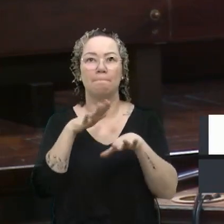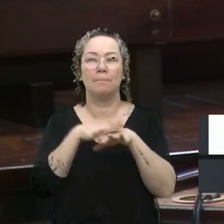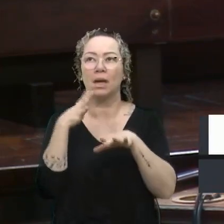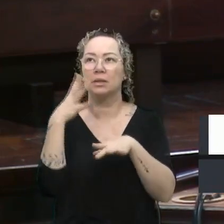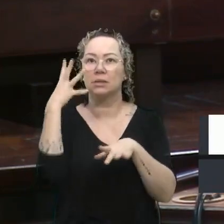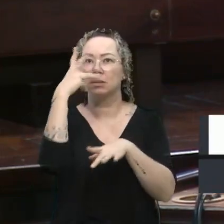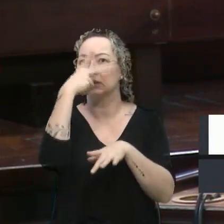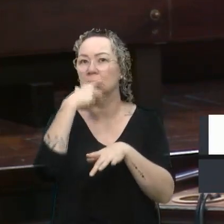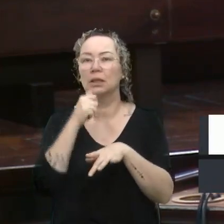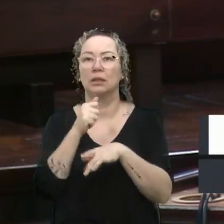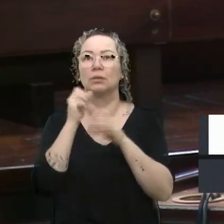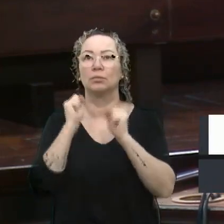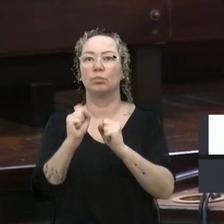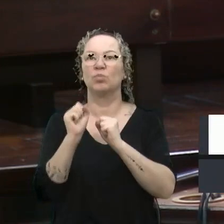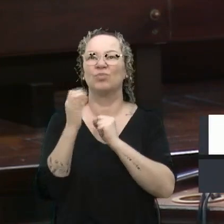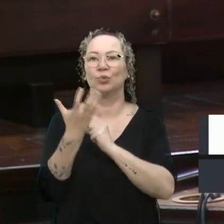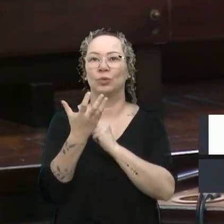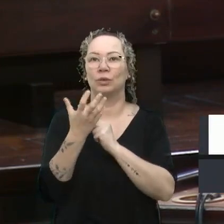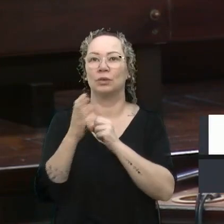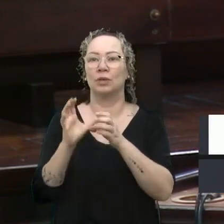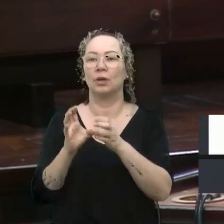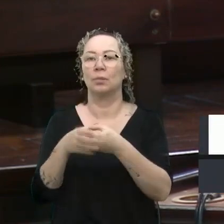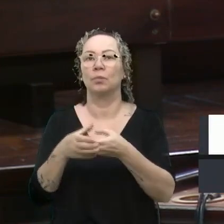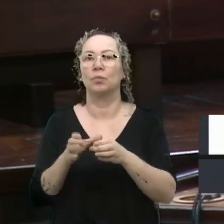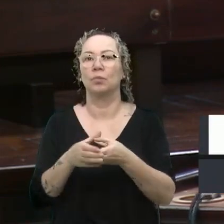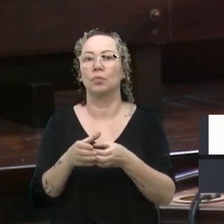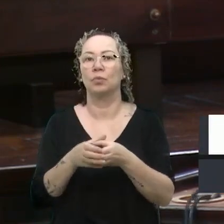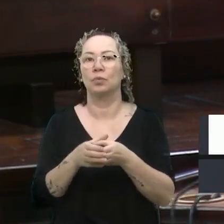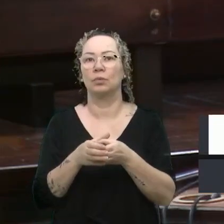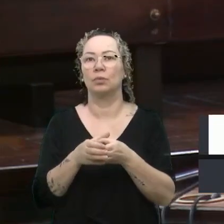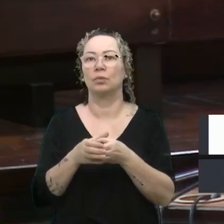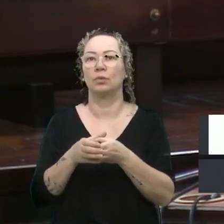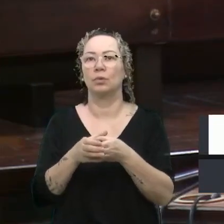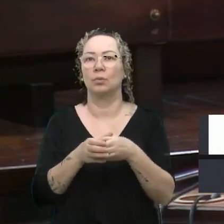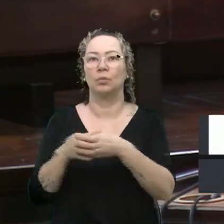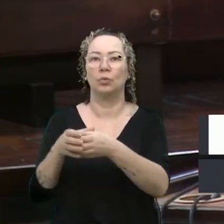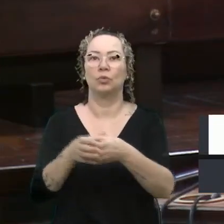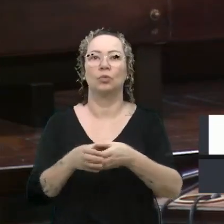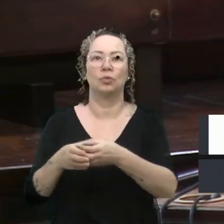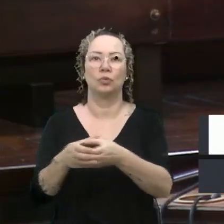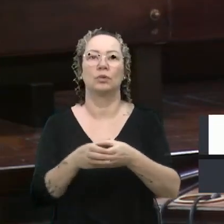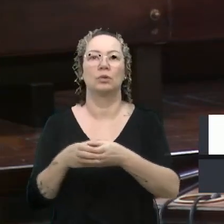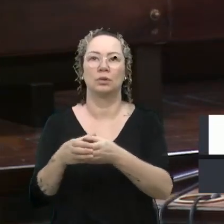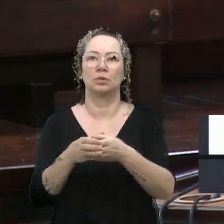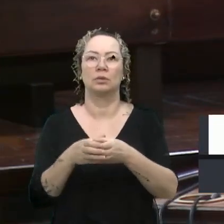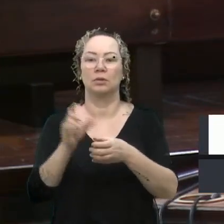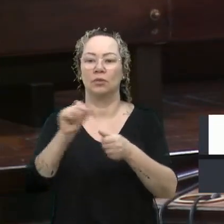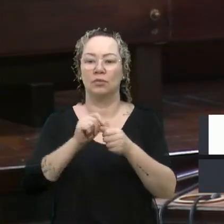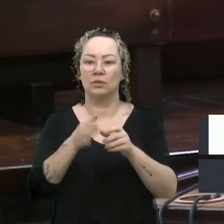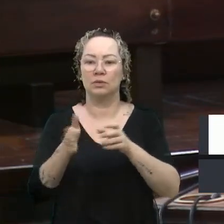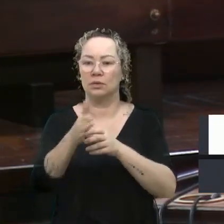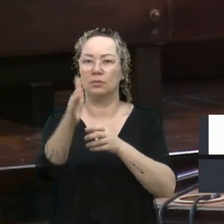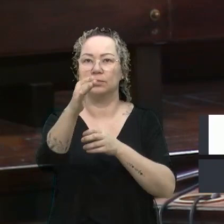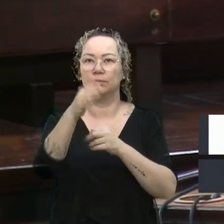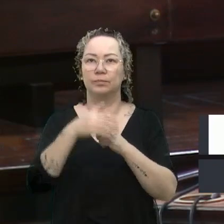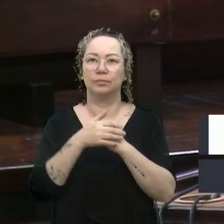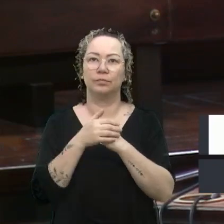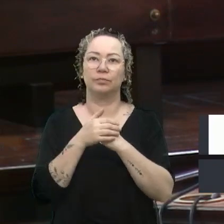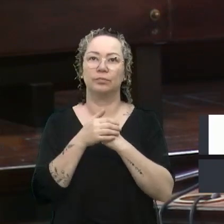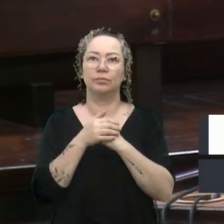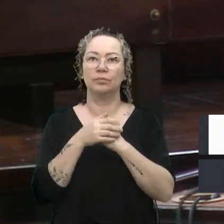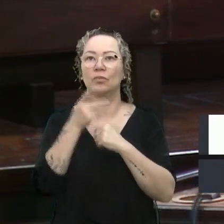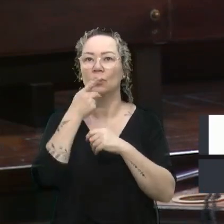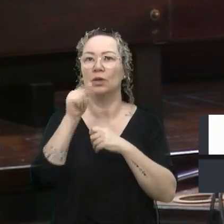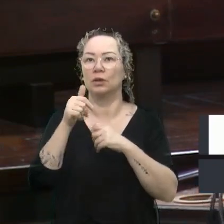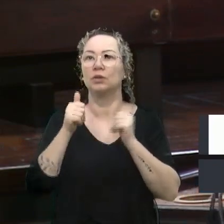que pode acontecer por turismo. Olha, é muito lindo esse traçado que está traçado aqui, e dizer que estamos